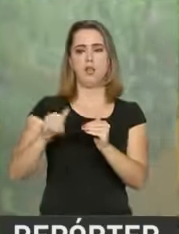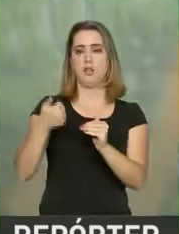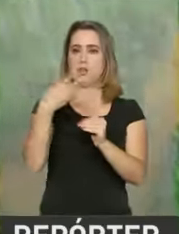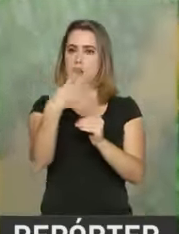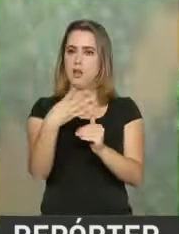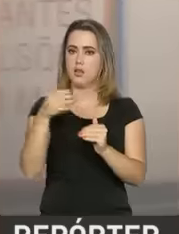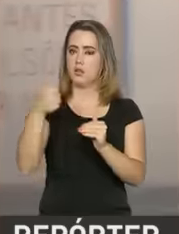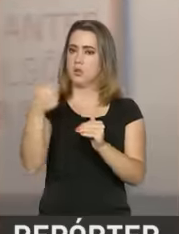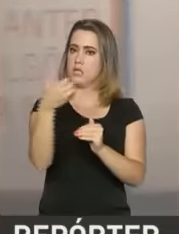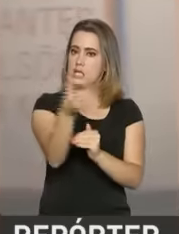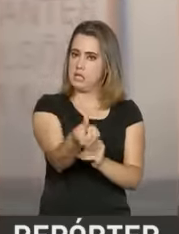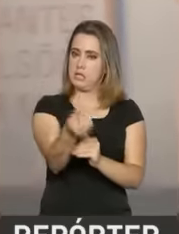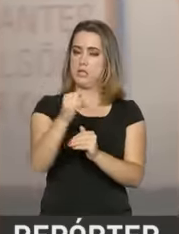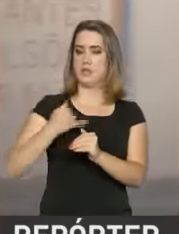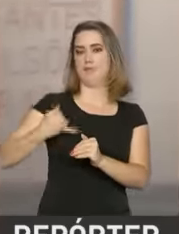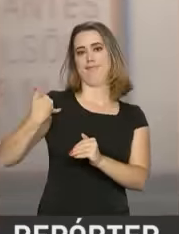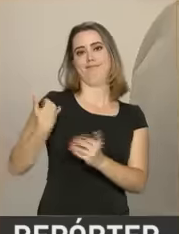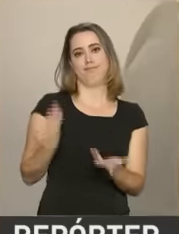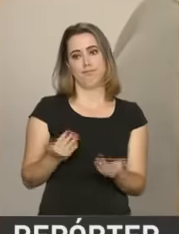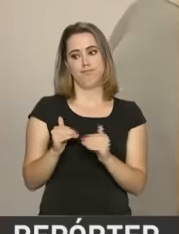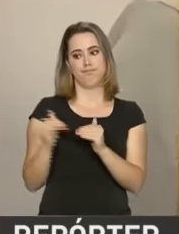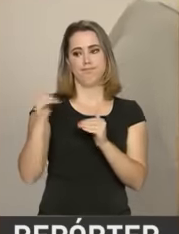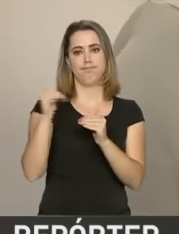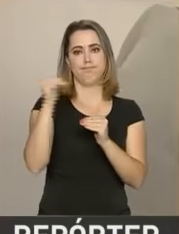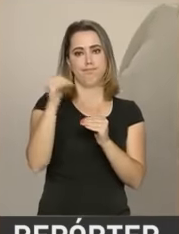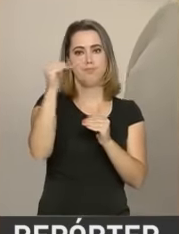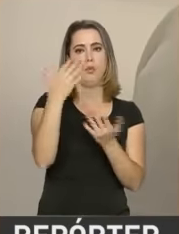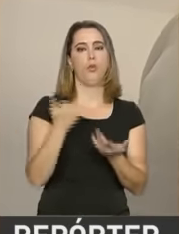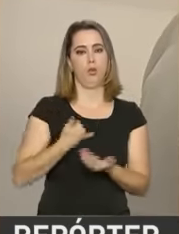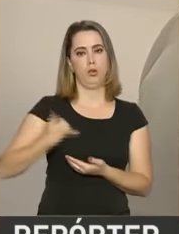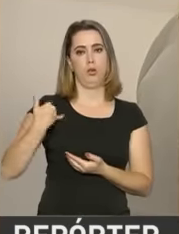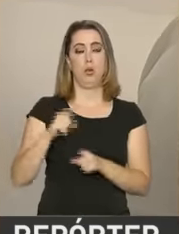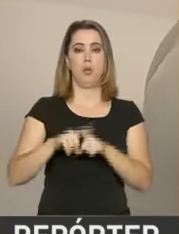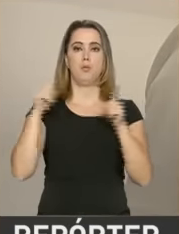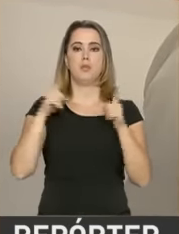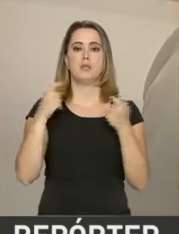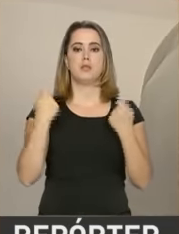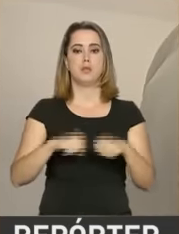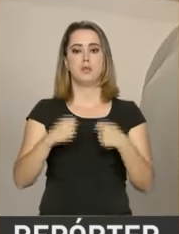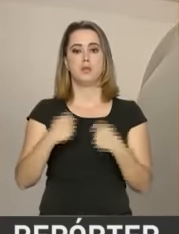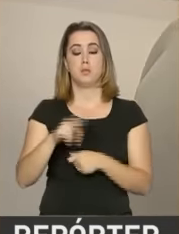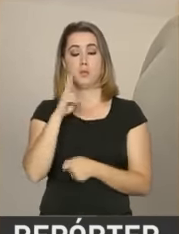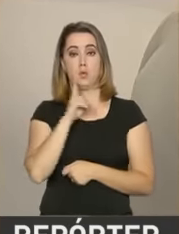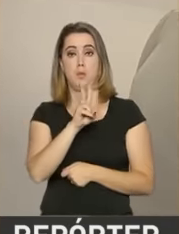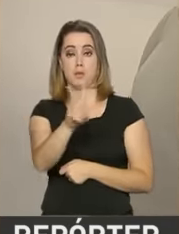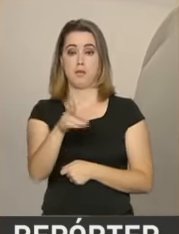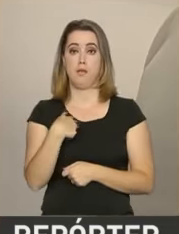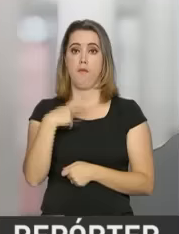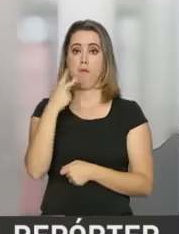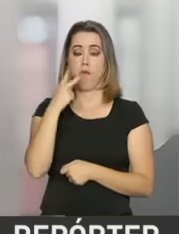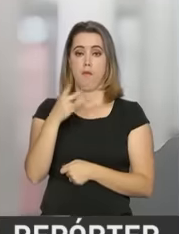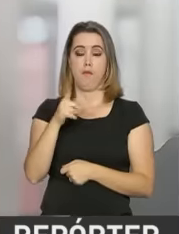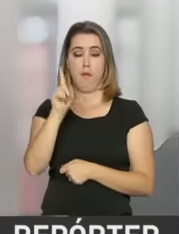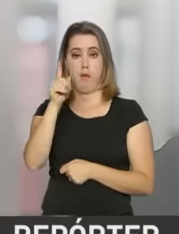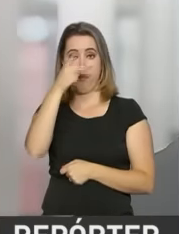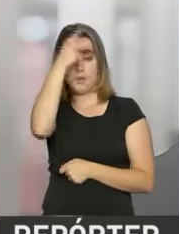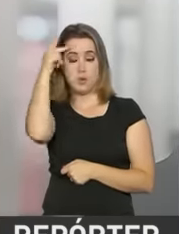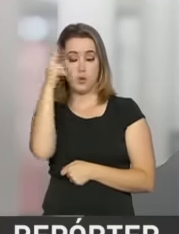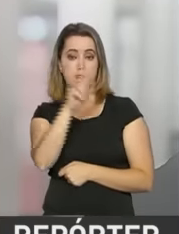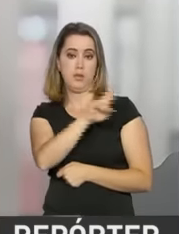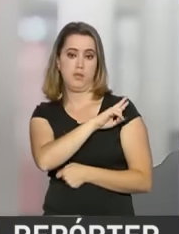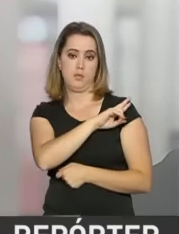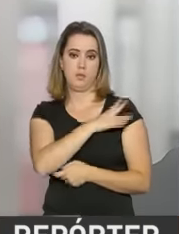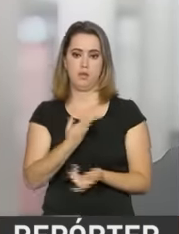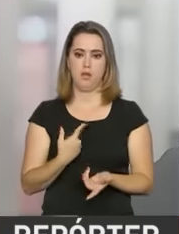14, 16 ou 18 anos. Mas quem sempre deve dar a palavra final são os responsáveis pelo menor. A classificação não é